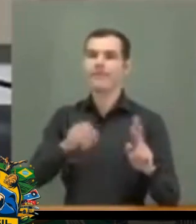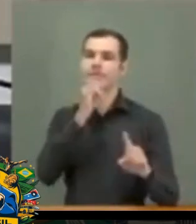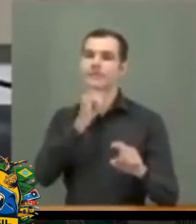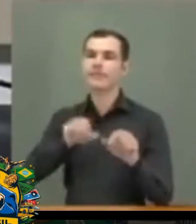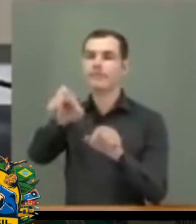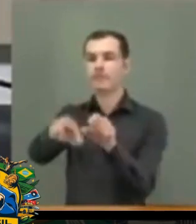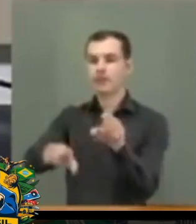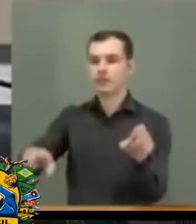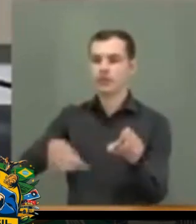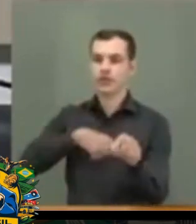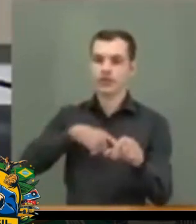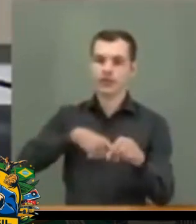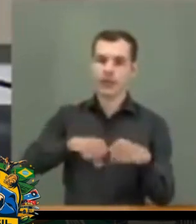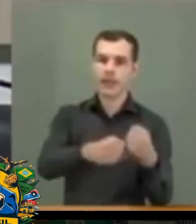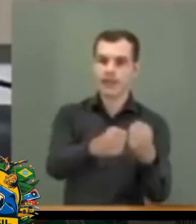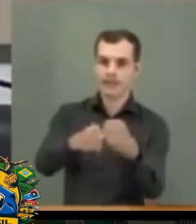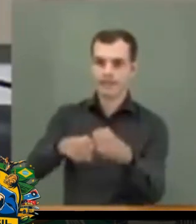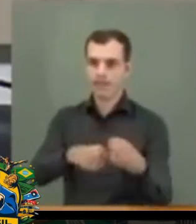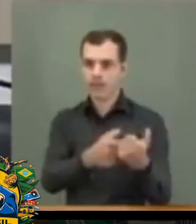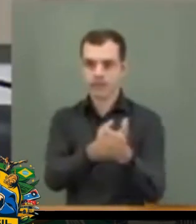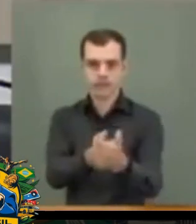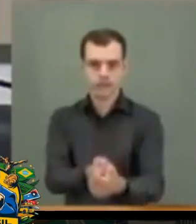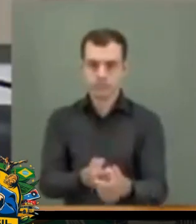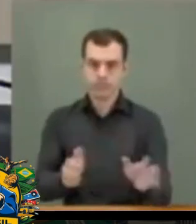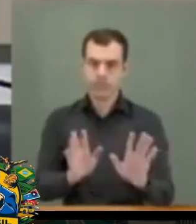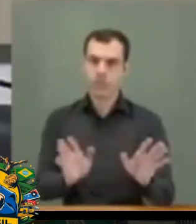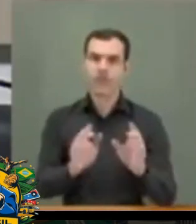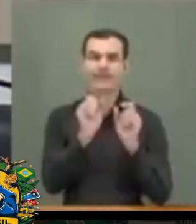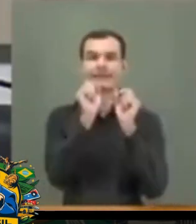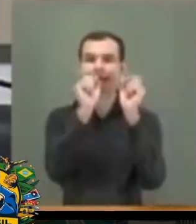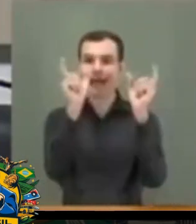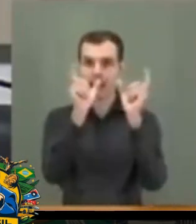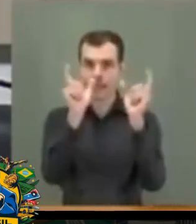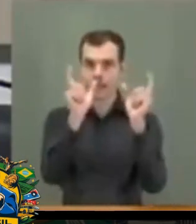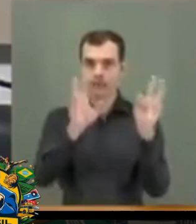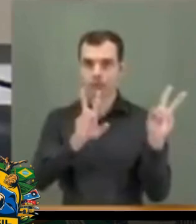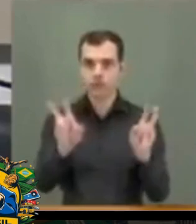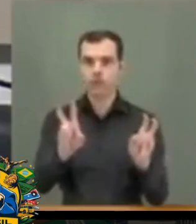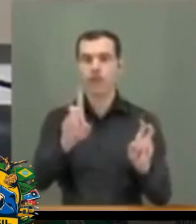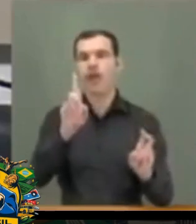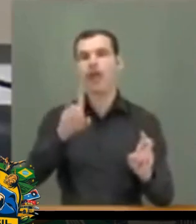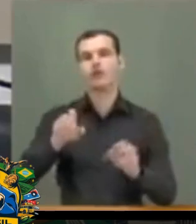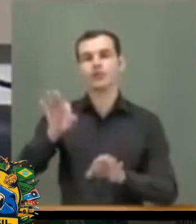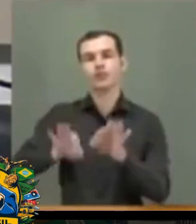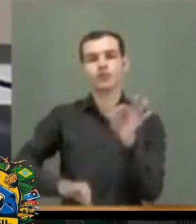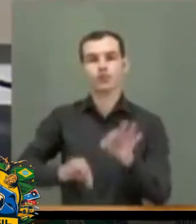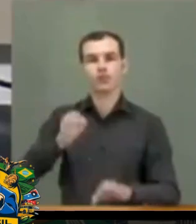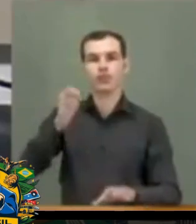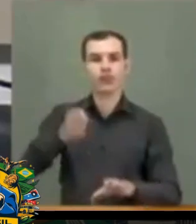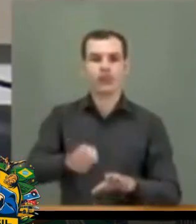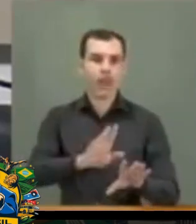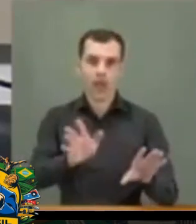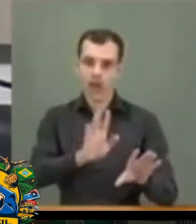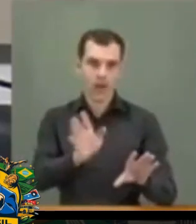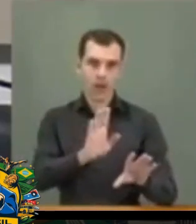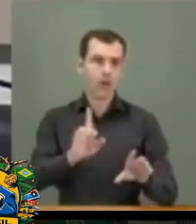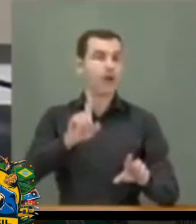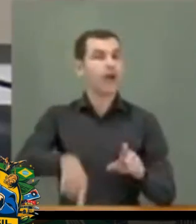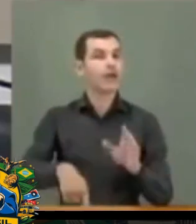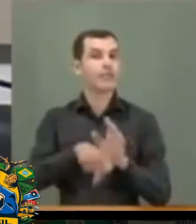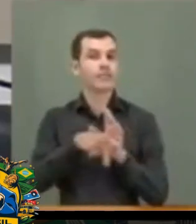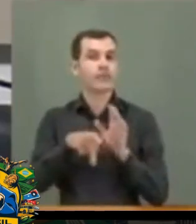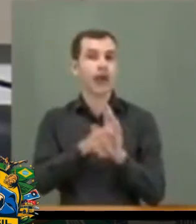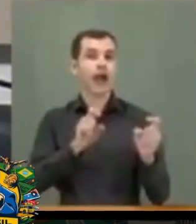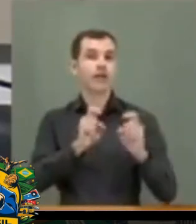não é a questão do alerta, senador, não é a ordem judicial. O alerta é um acompanhamento administrativo. A